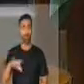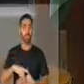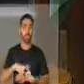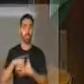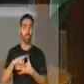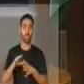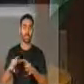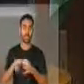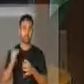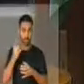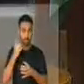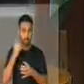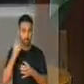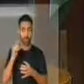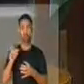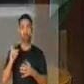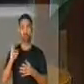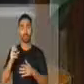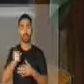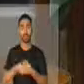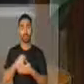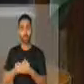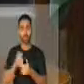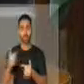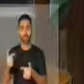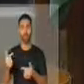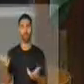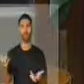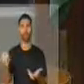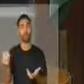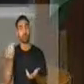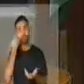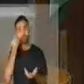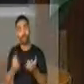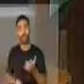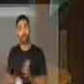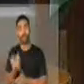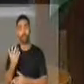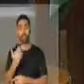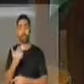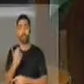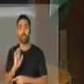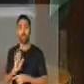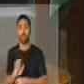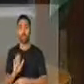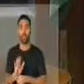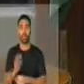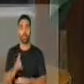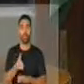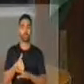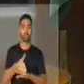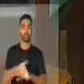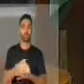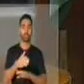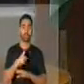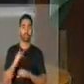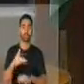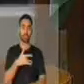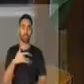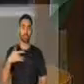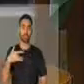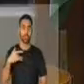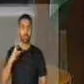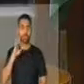parlamentar buscado insistentemente criar melhores condições de atenção e de acesso à